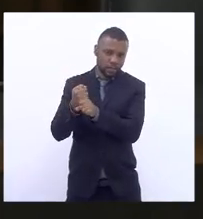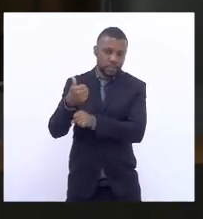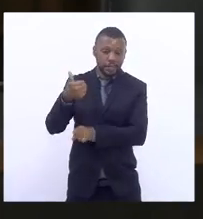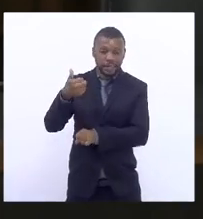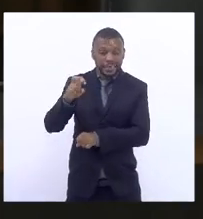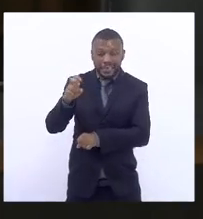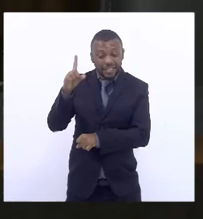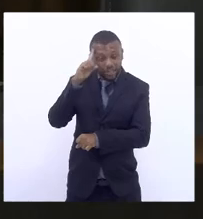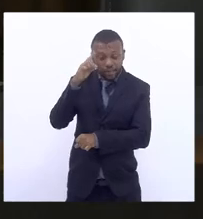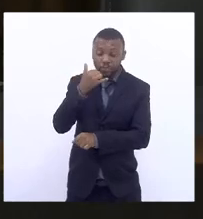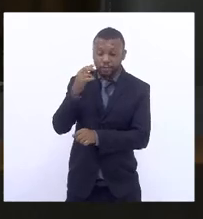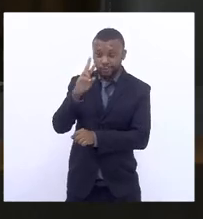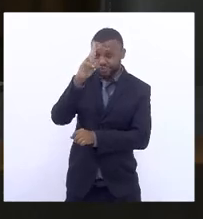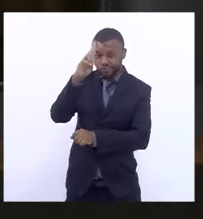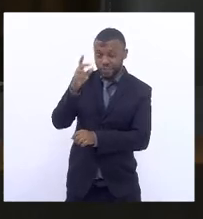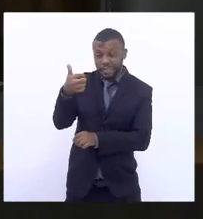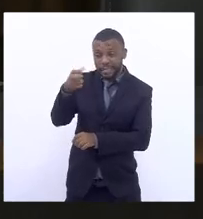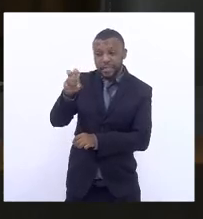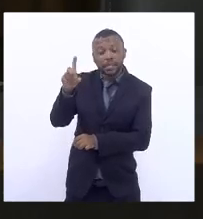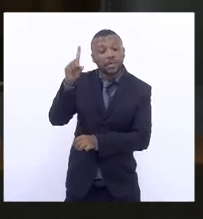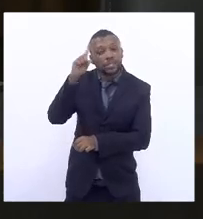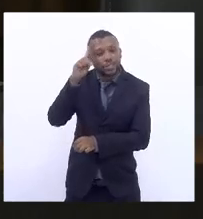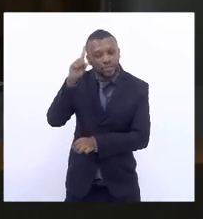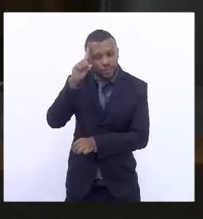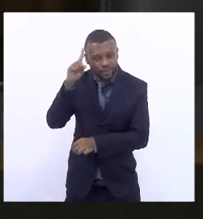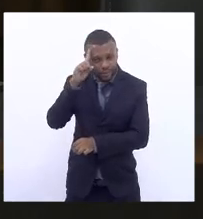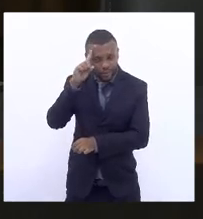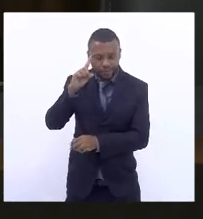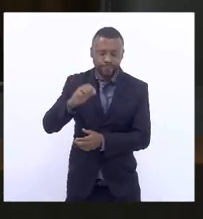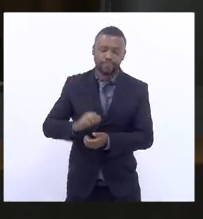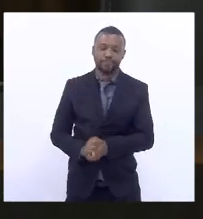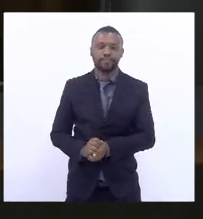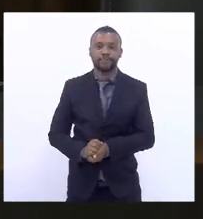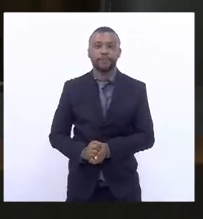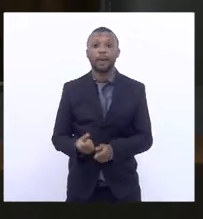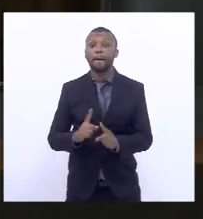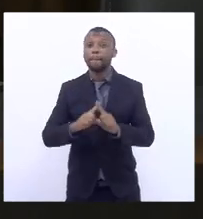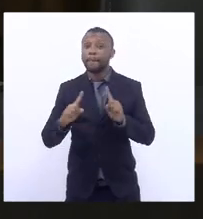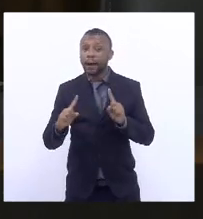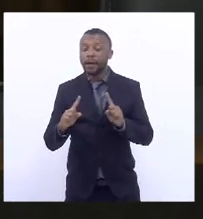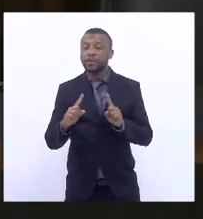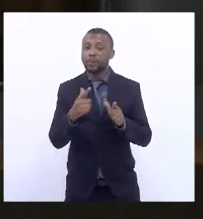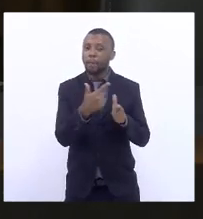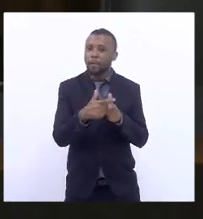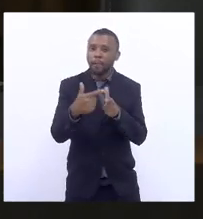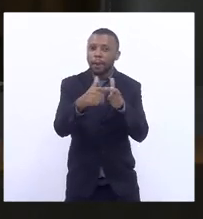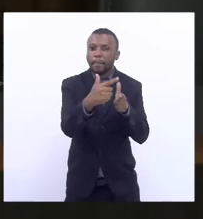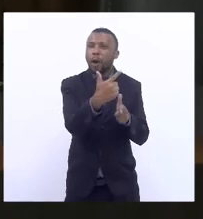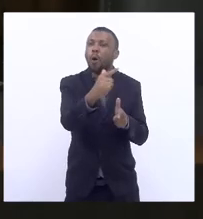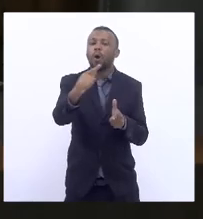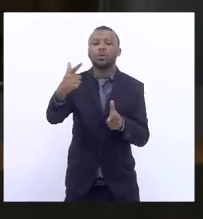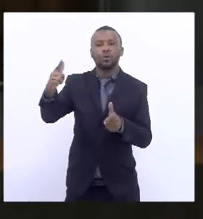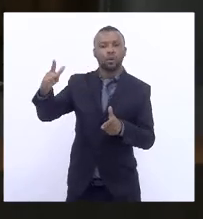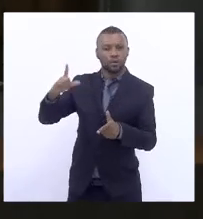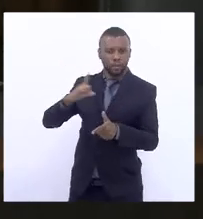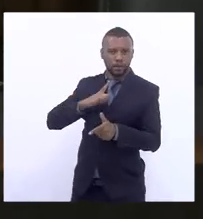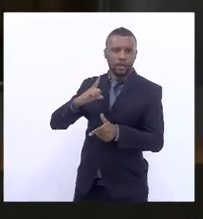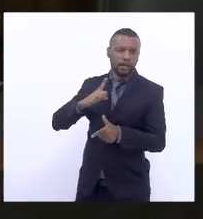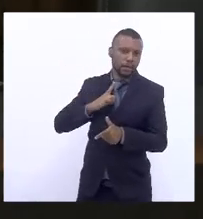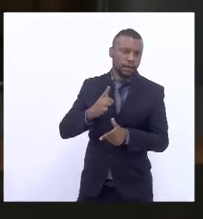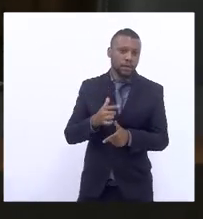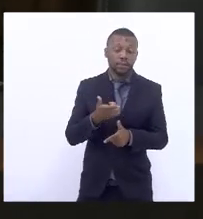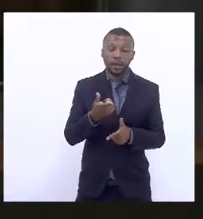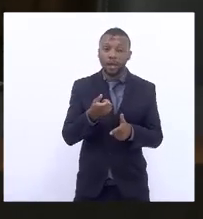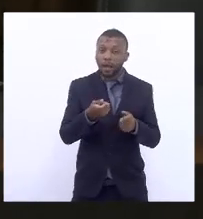dias. Mas tem outras consequências. Economia